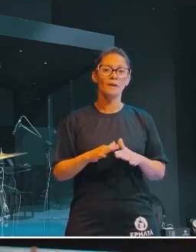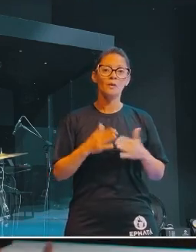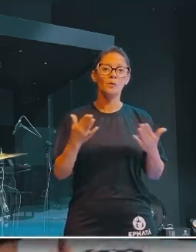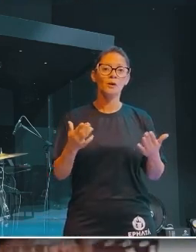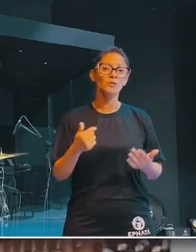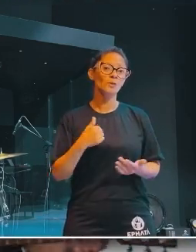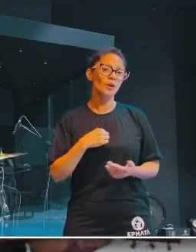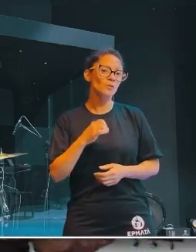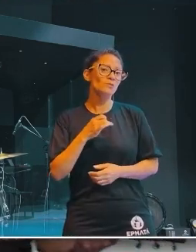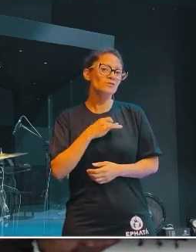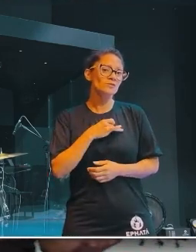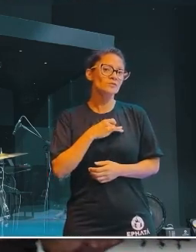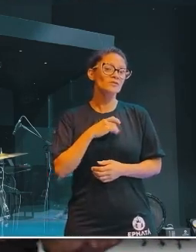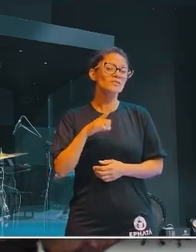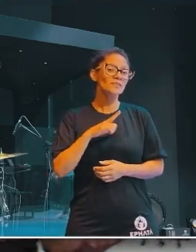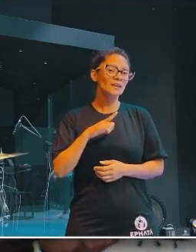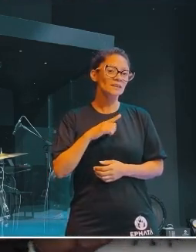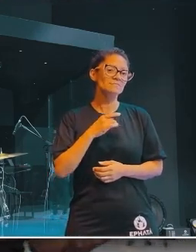com medo.